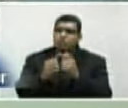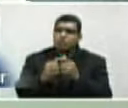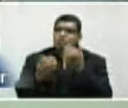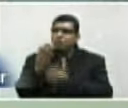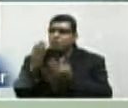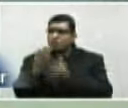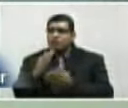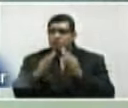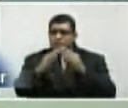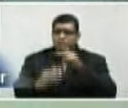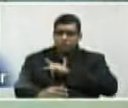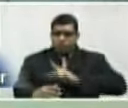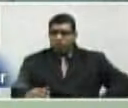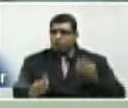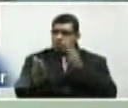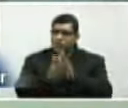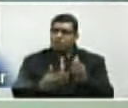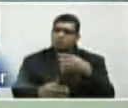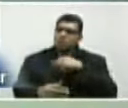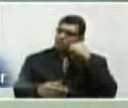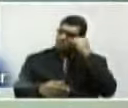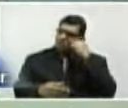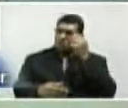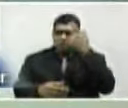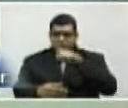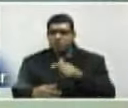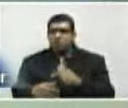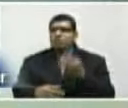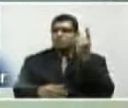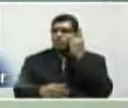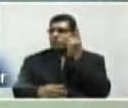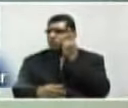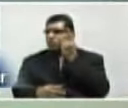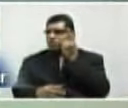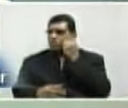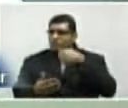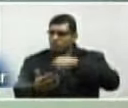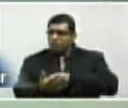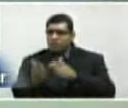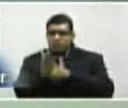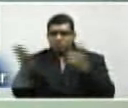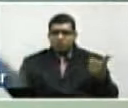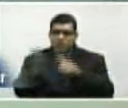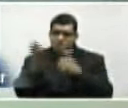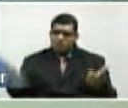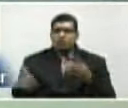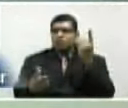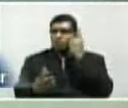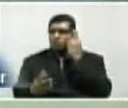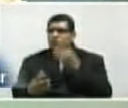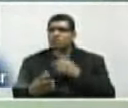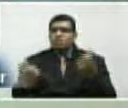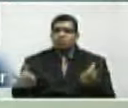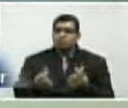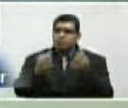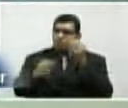permitir que o governador passe por esse tipo de constrangimento que está passando todo dia com a publicação de matéria nos jornais, em que dinheiro